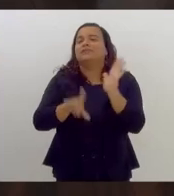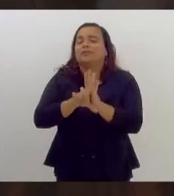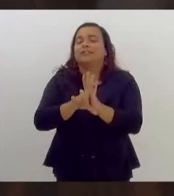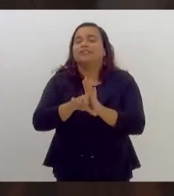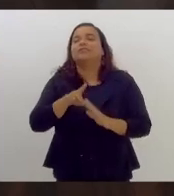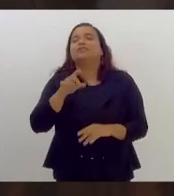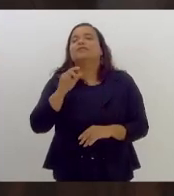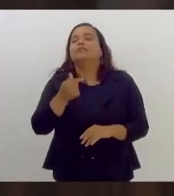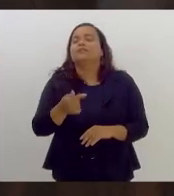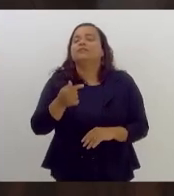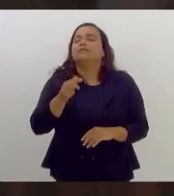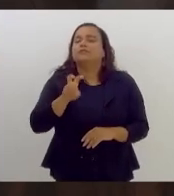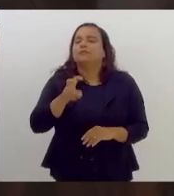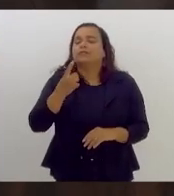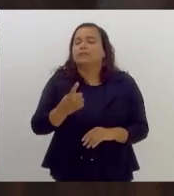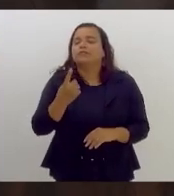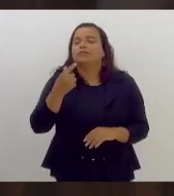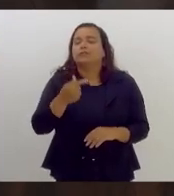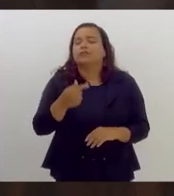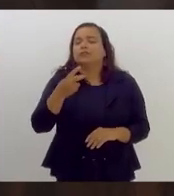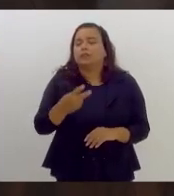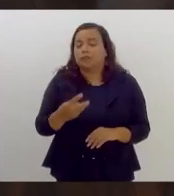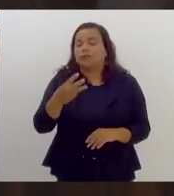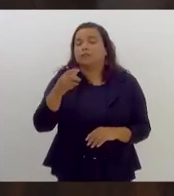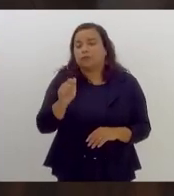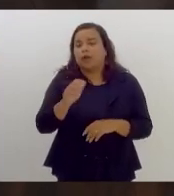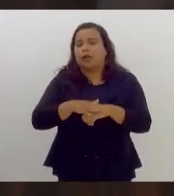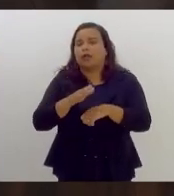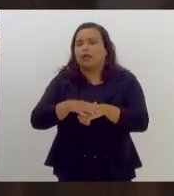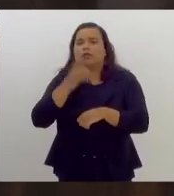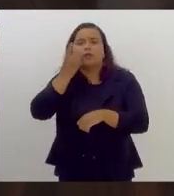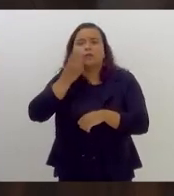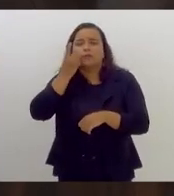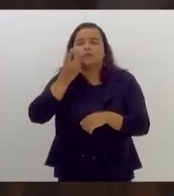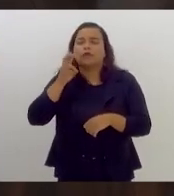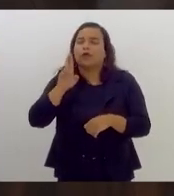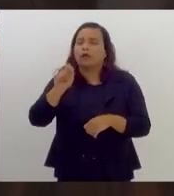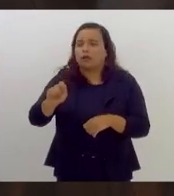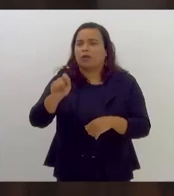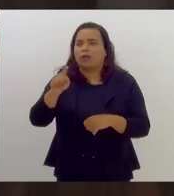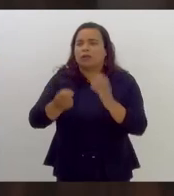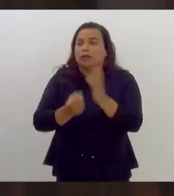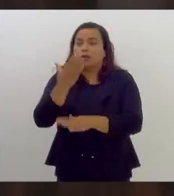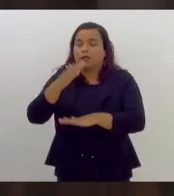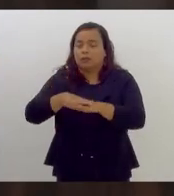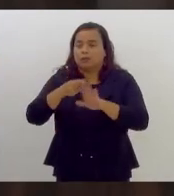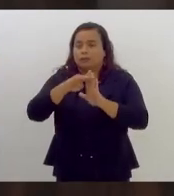de 21, de autoria do deputado Rodrigo Amorim, que cria o programa Sou Jovem, Sou Empreendedor no âmbito do Estado